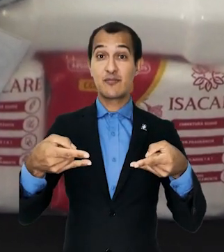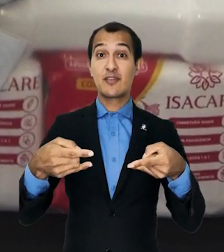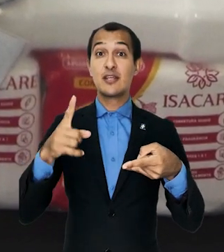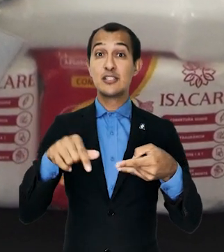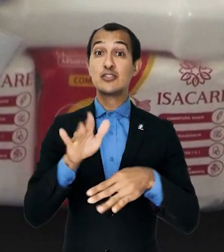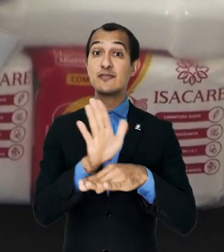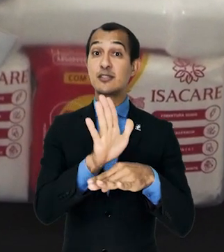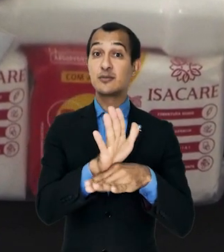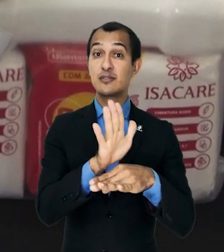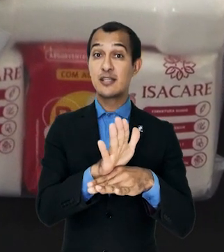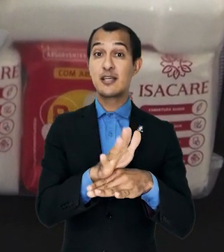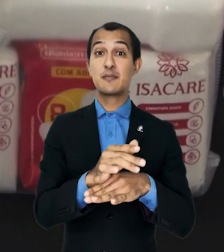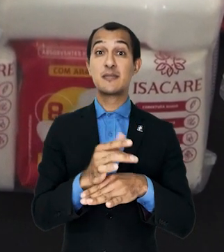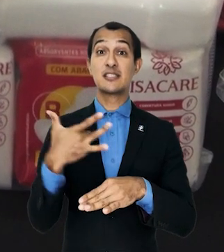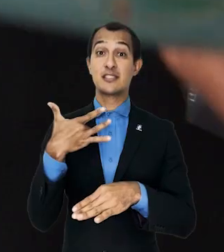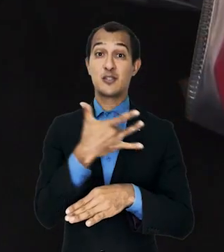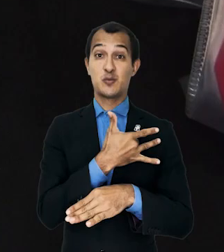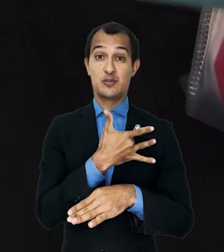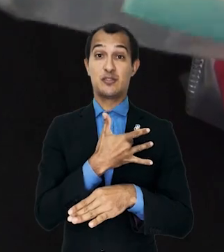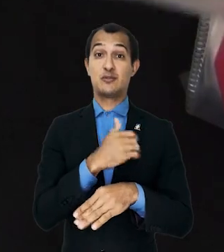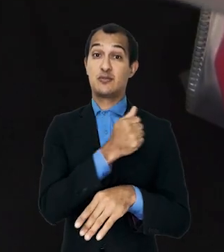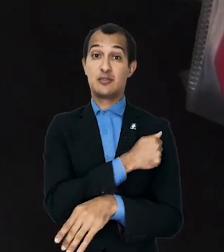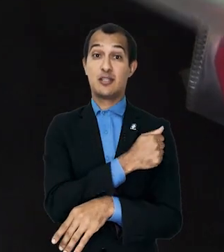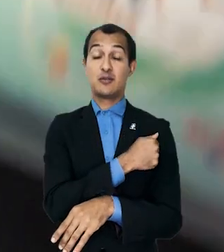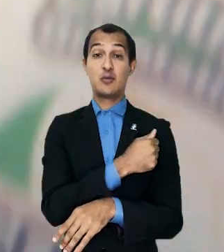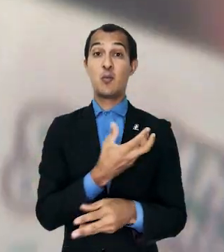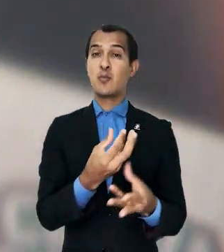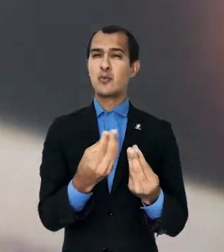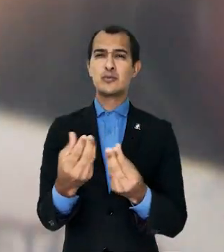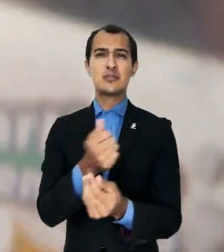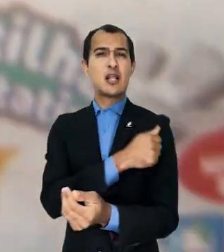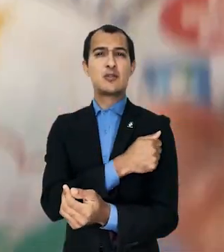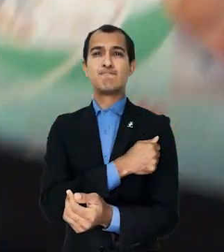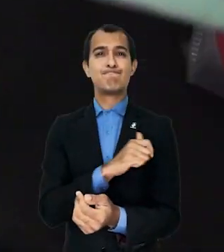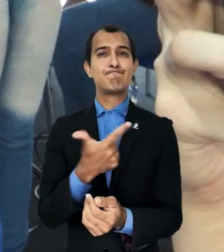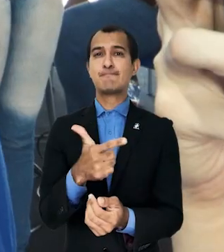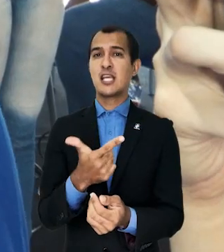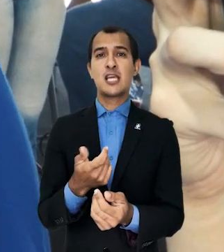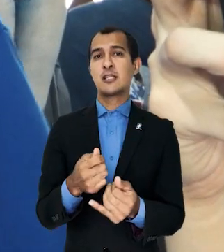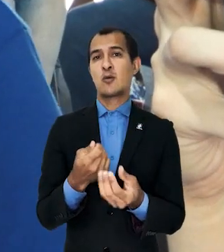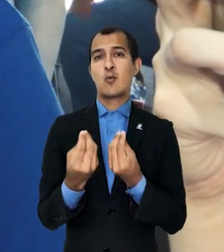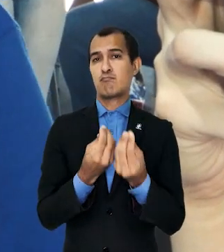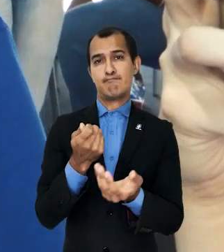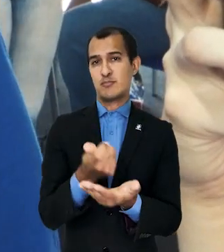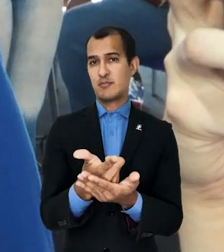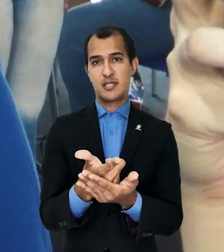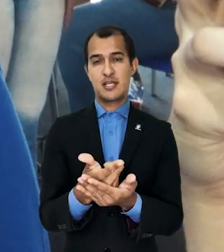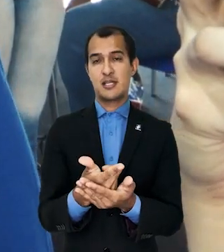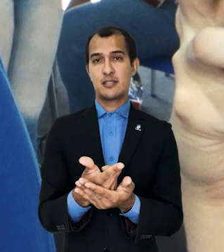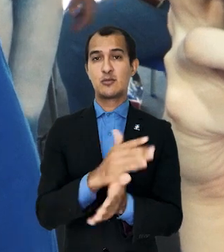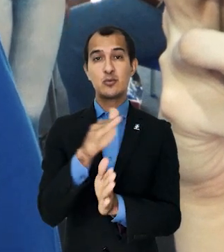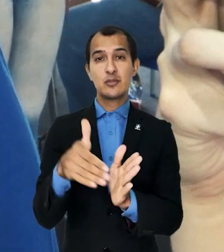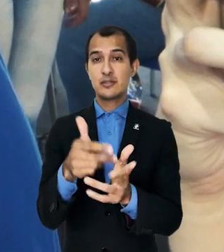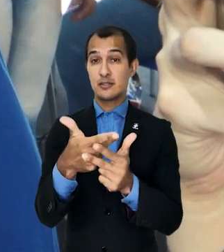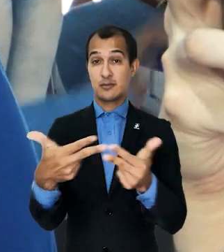líquido e também absorventes que vão ajudar na saúde bucal dos Estudantes muitos não